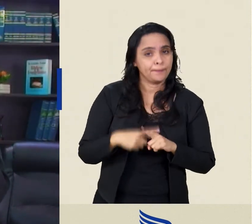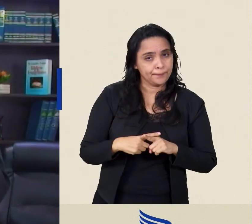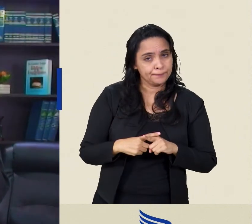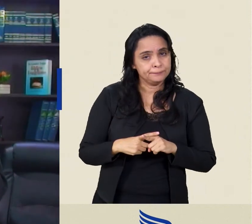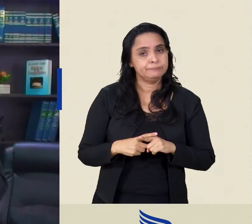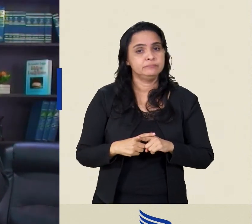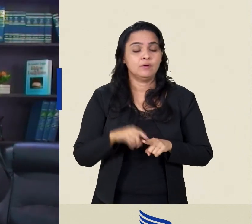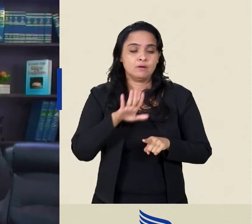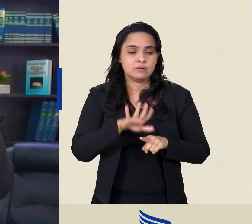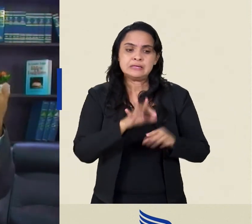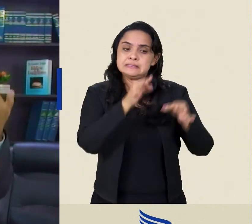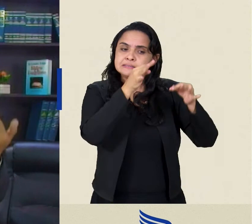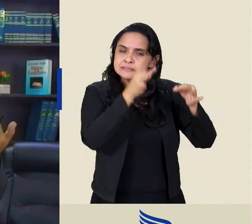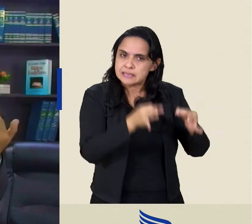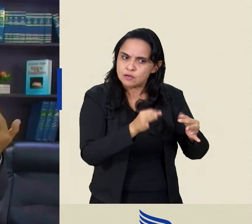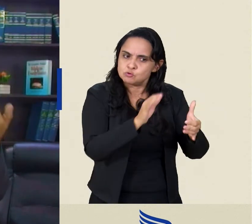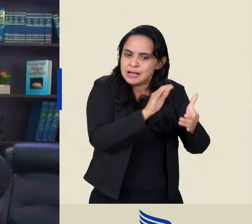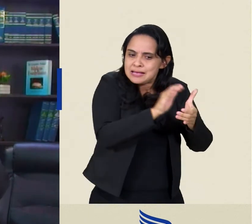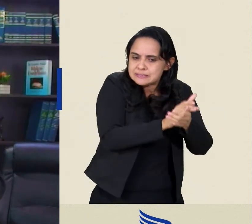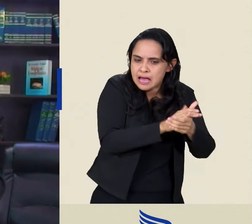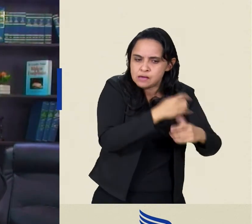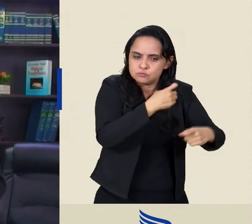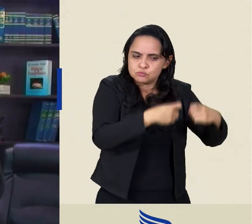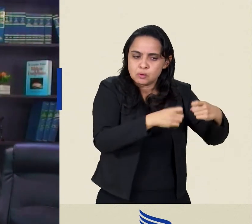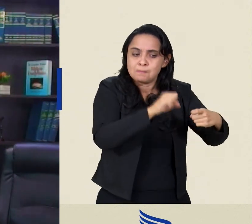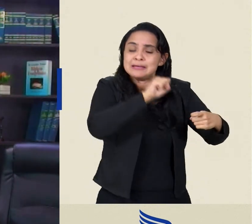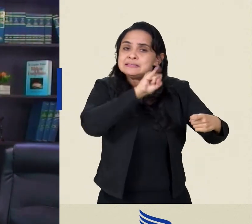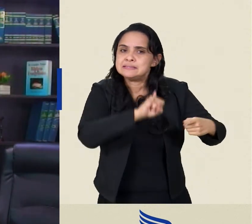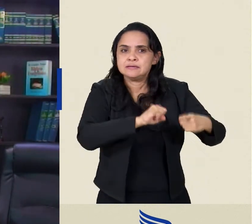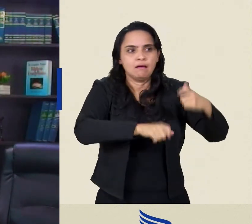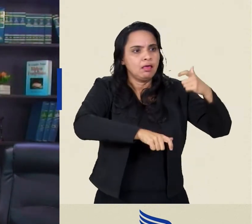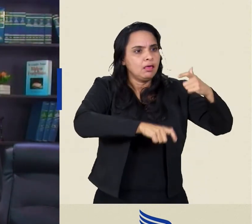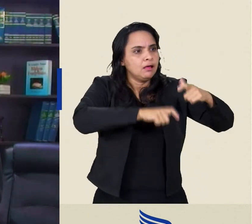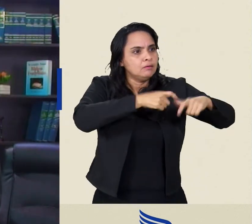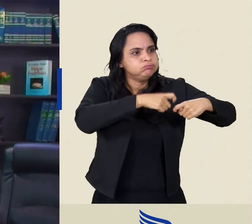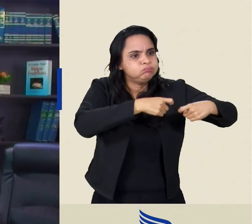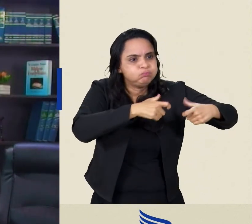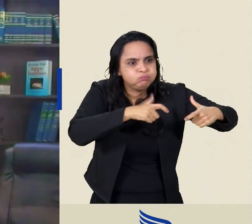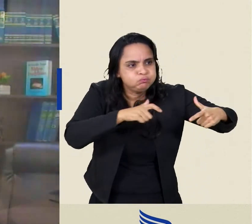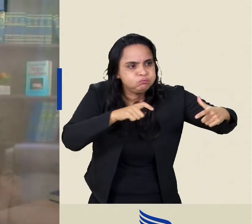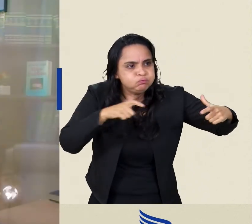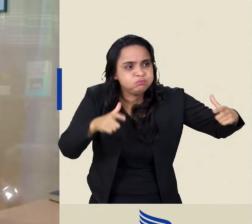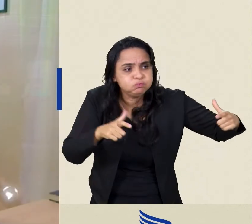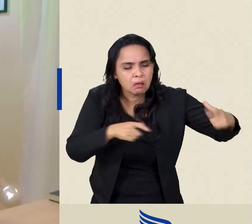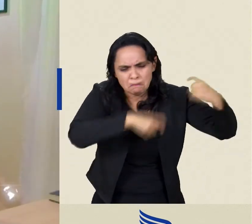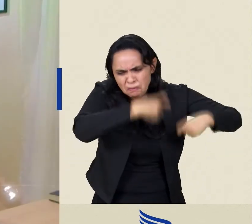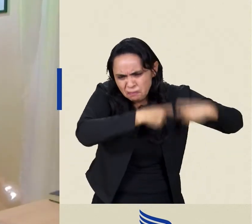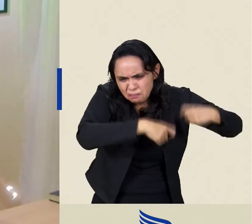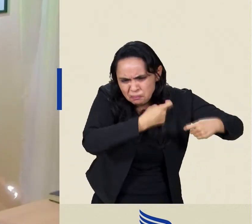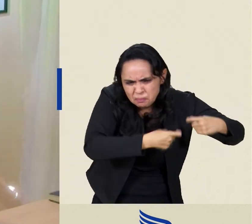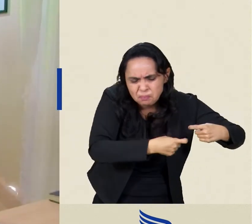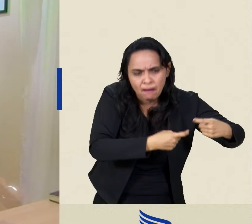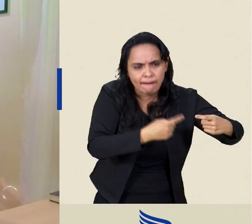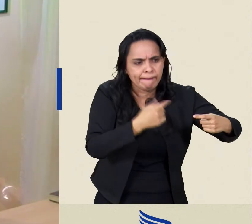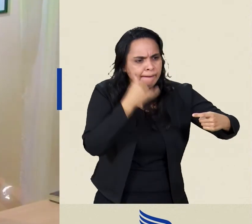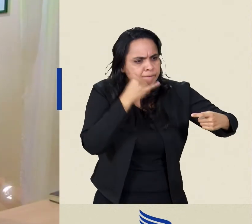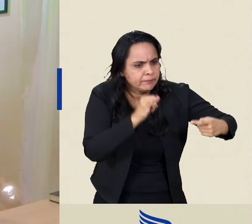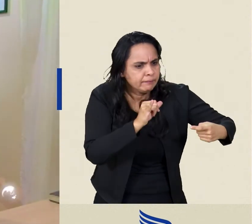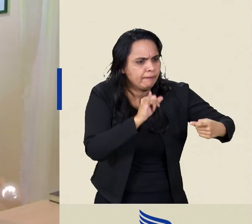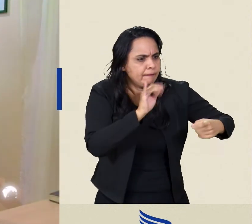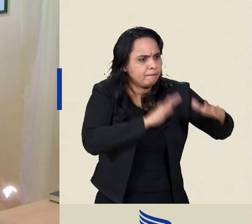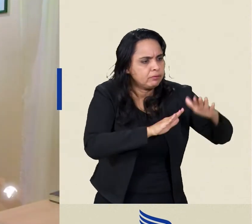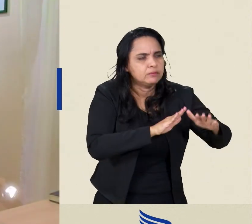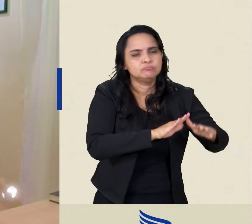é lícito, quando levado a excesso, se constitui grave pecado. A alegria